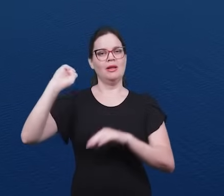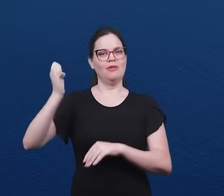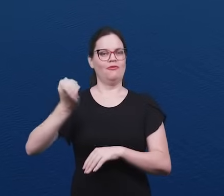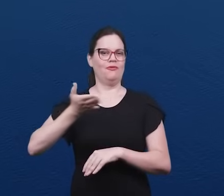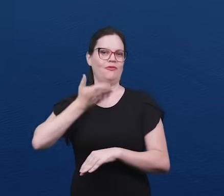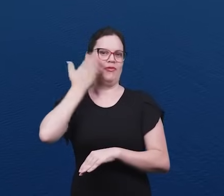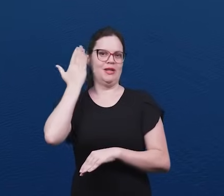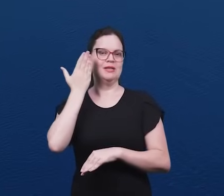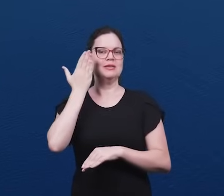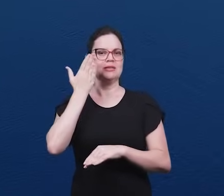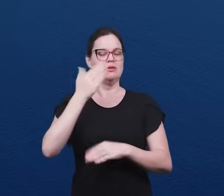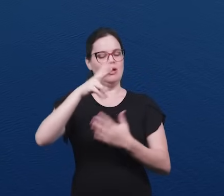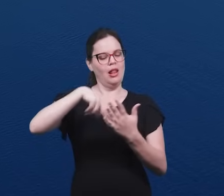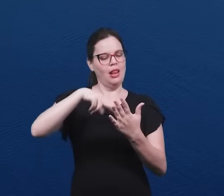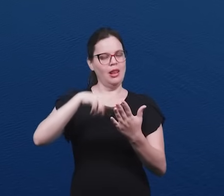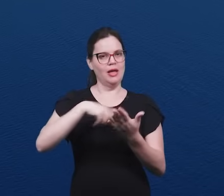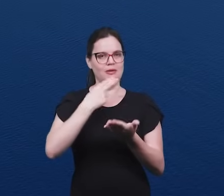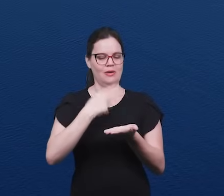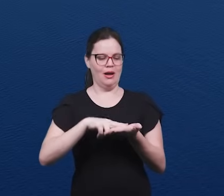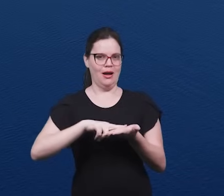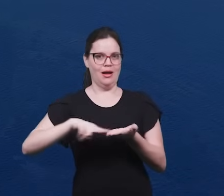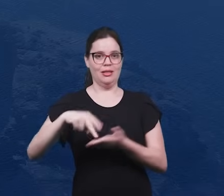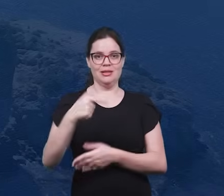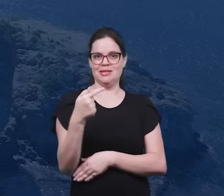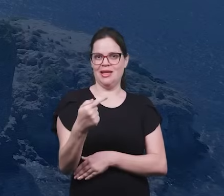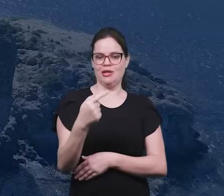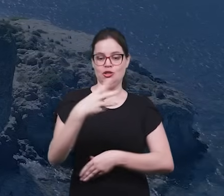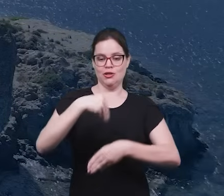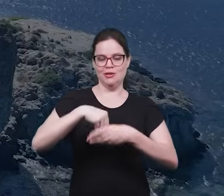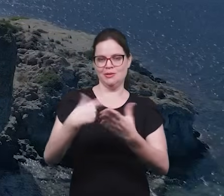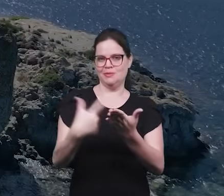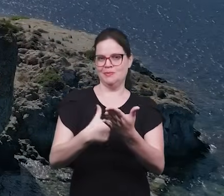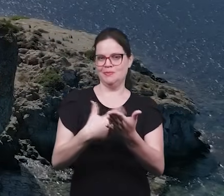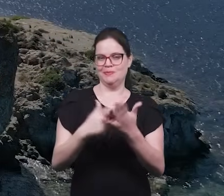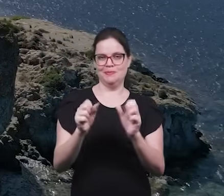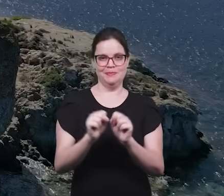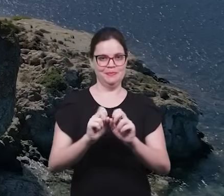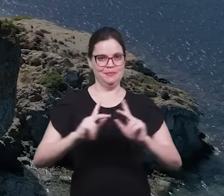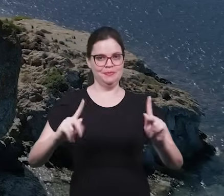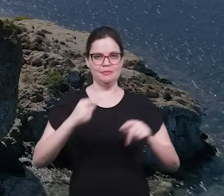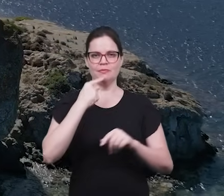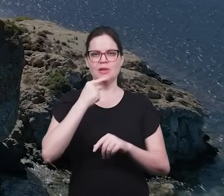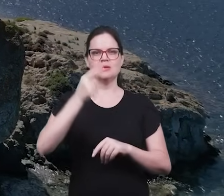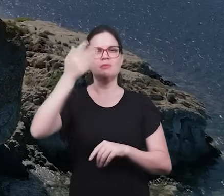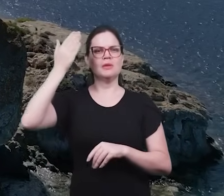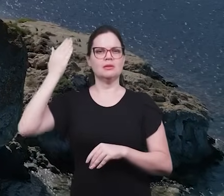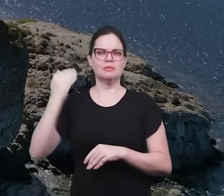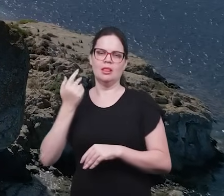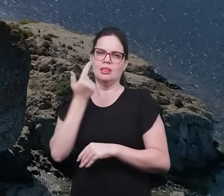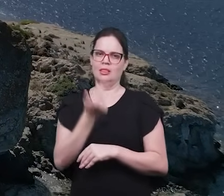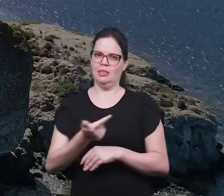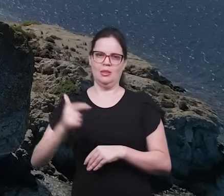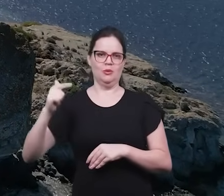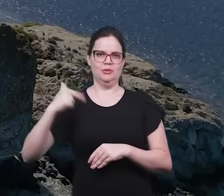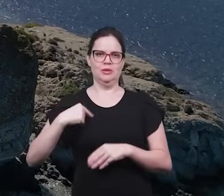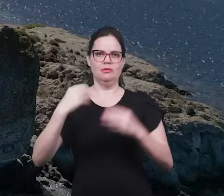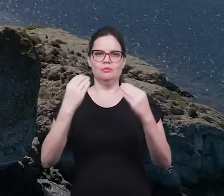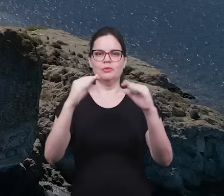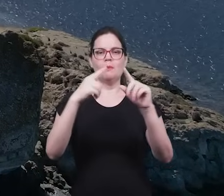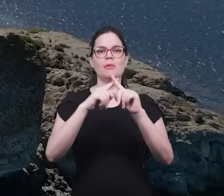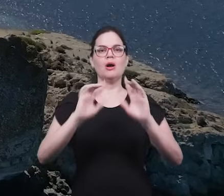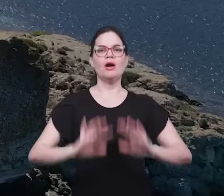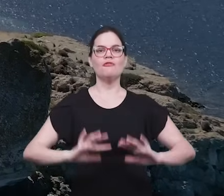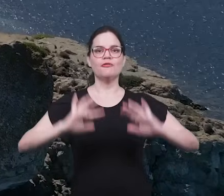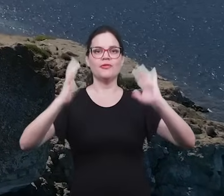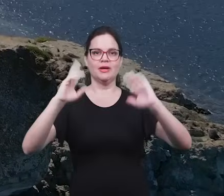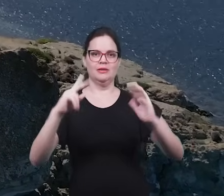cartas do Apocalipse. Na semana passada, excepcionalmente, nós não trouxemos o programa ao ar por conta de um evento